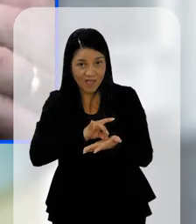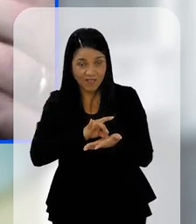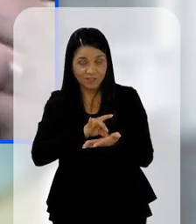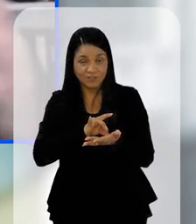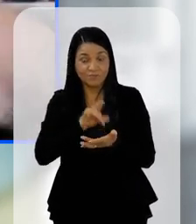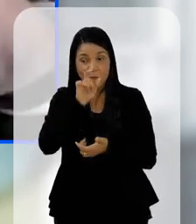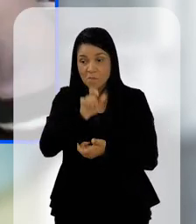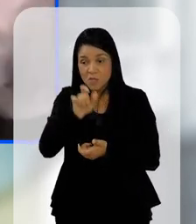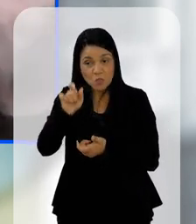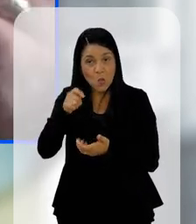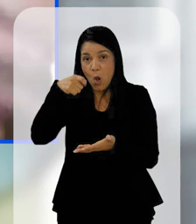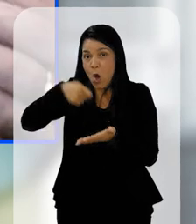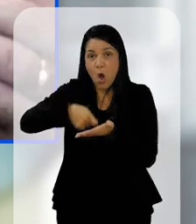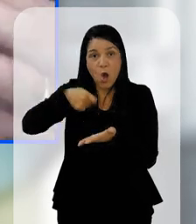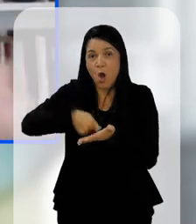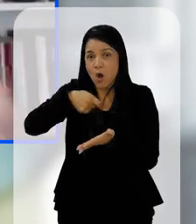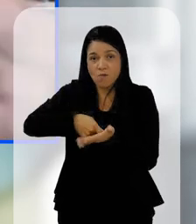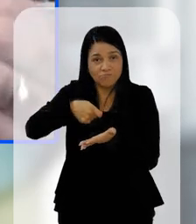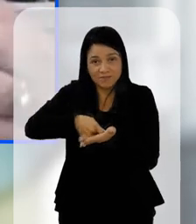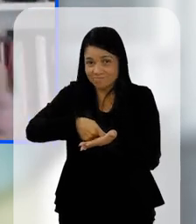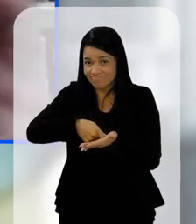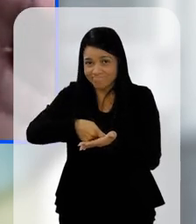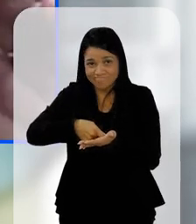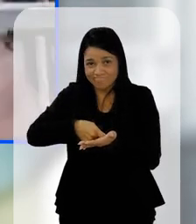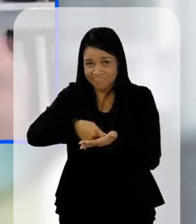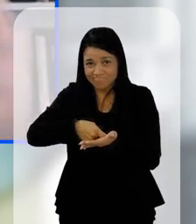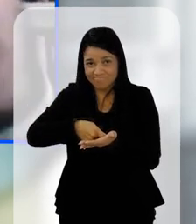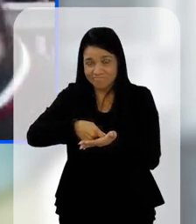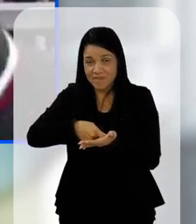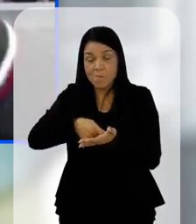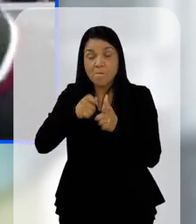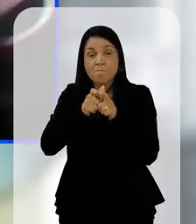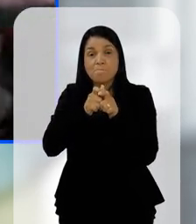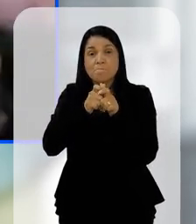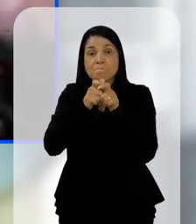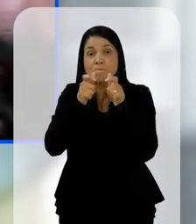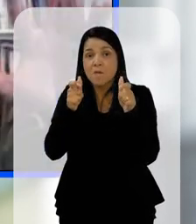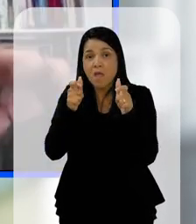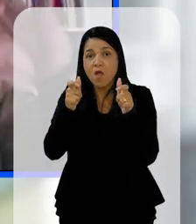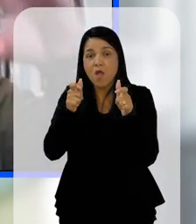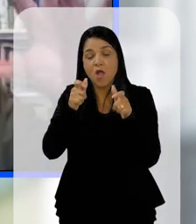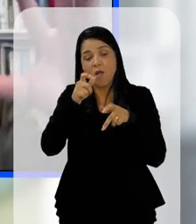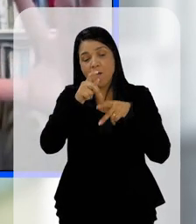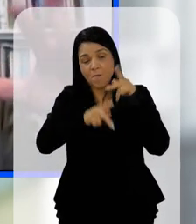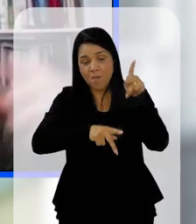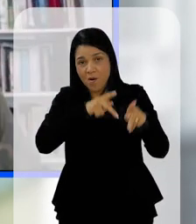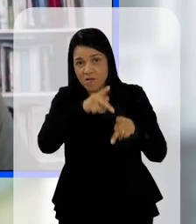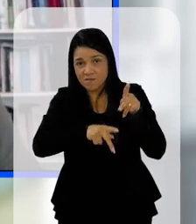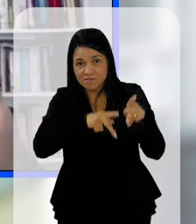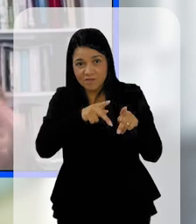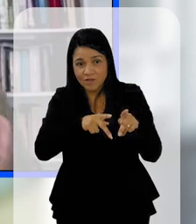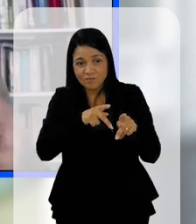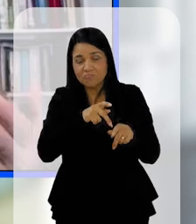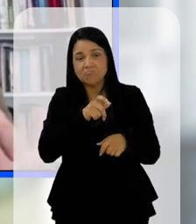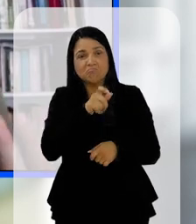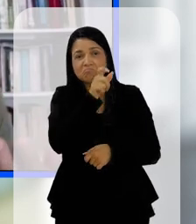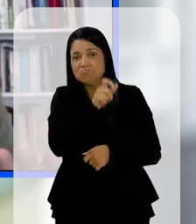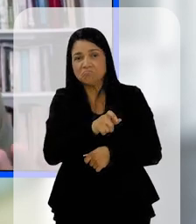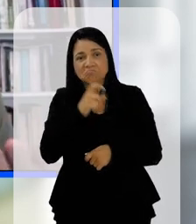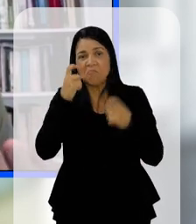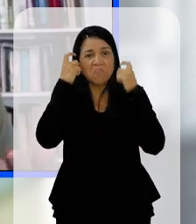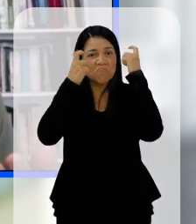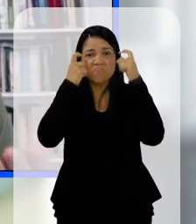pessoas não estão ou não são cobradas da forma como deveriam, porque na maior parcela da população nós não temos